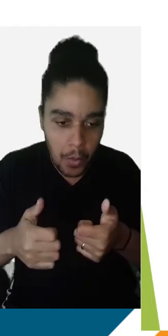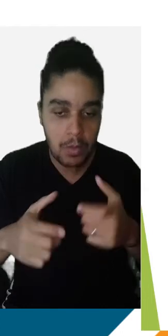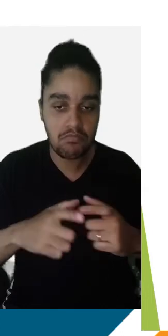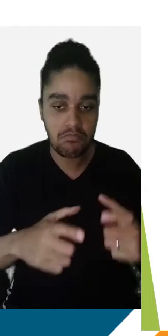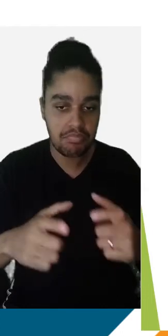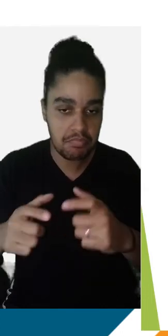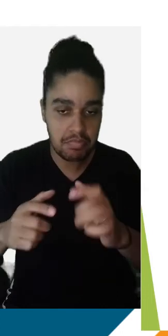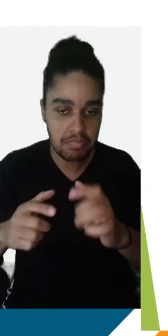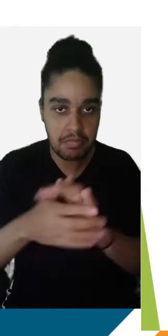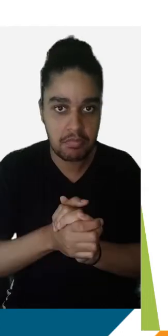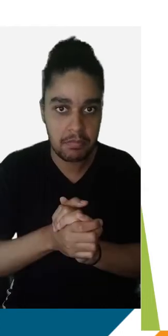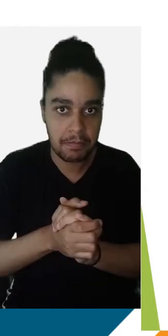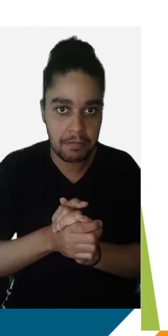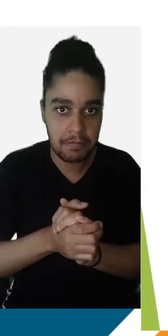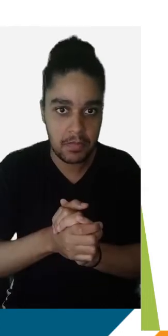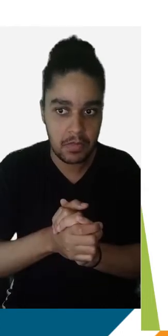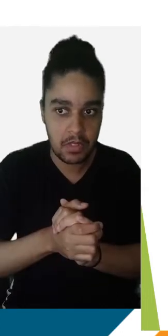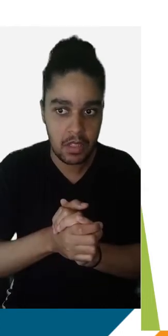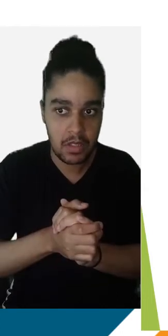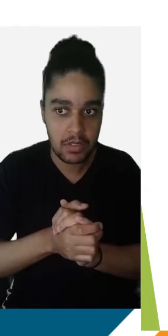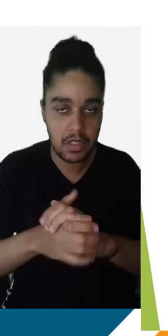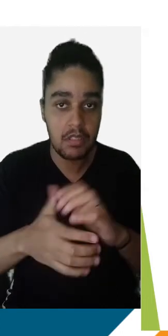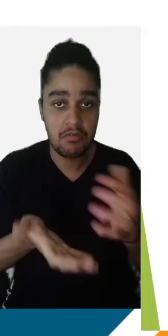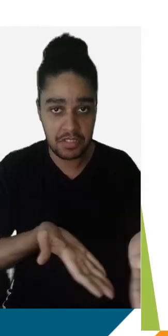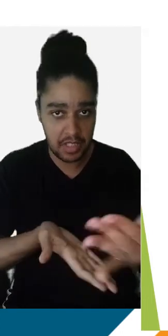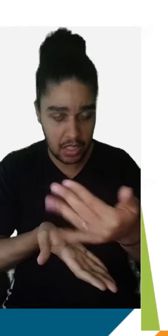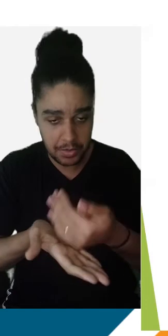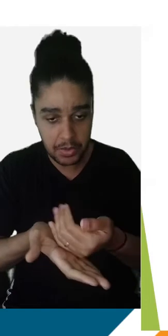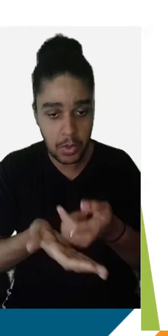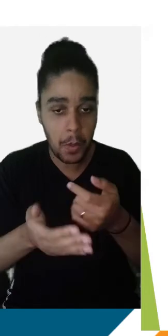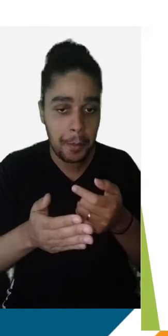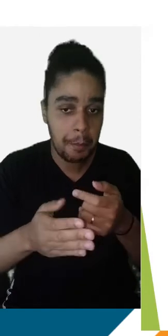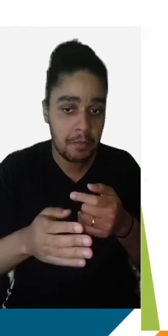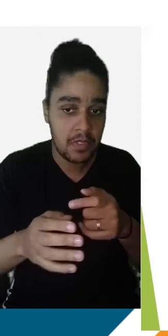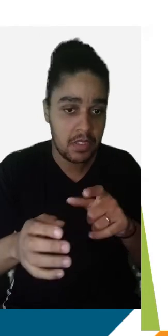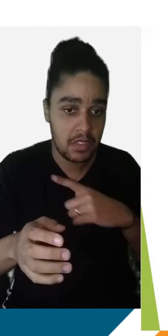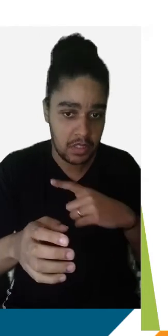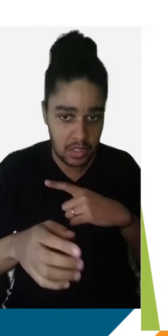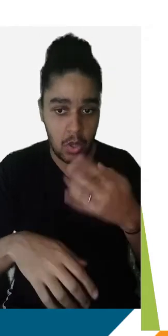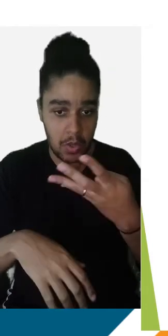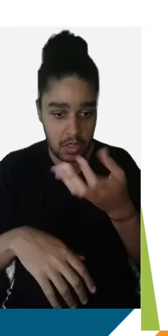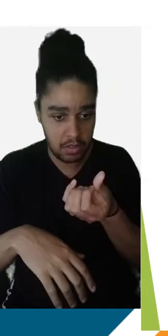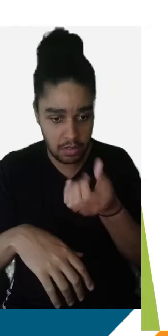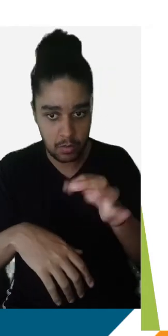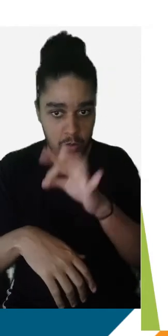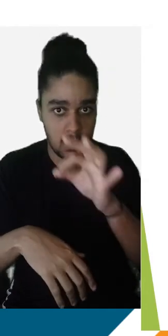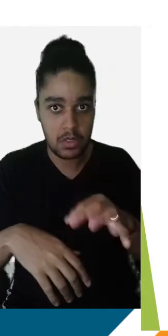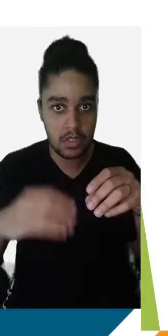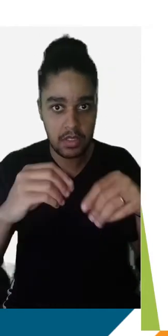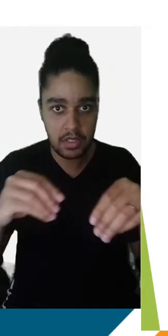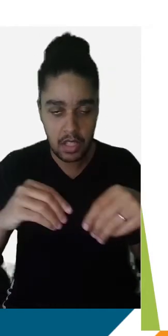latifundiários, tá? Um dado aí aproximado no qual a gente tem 46% das